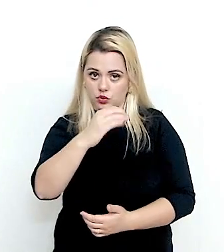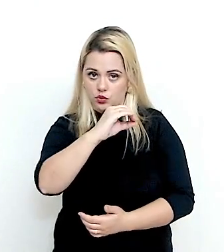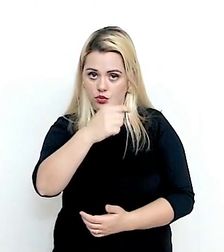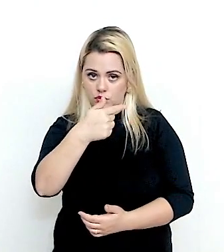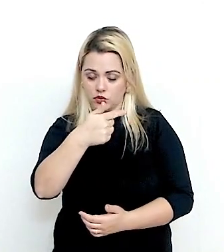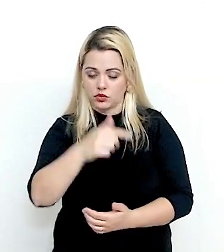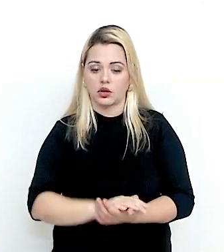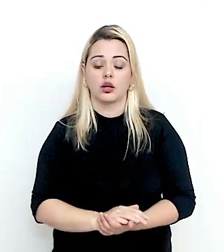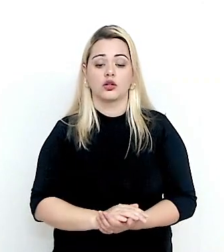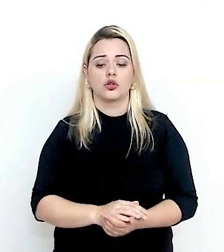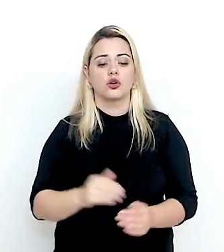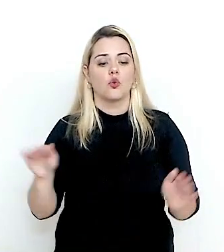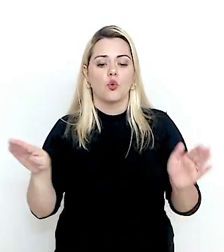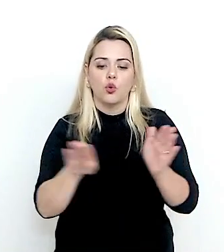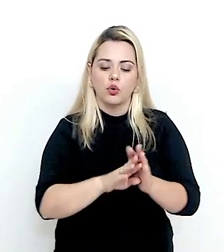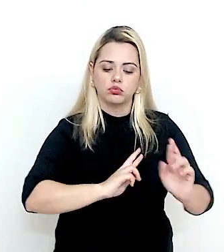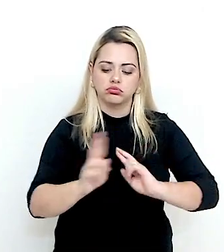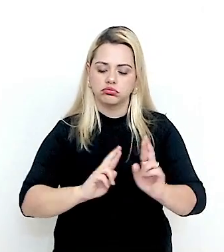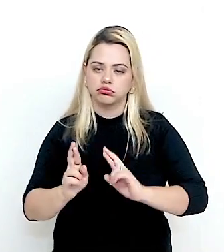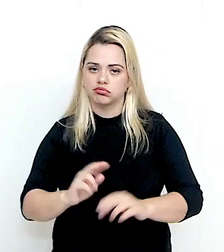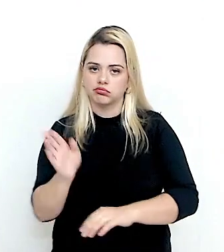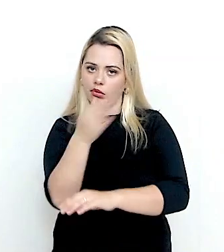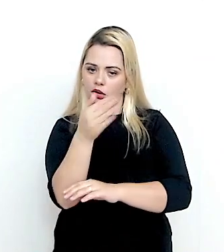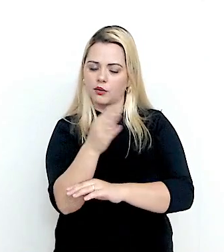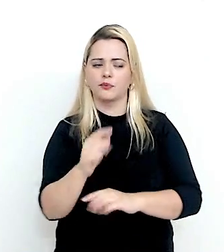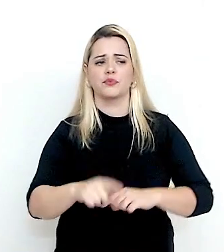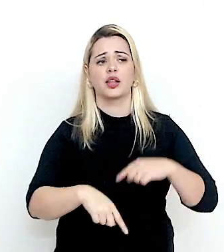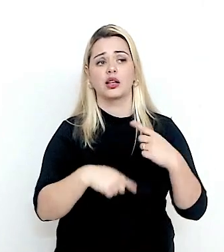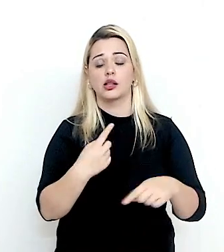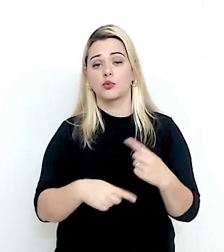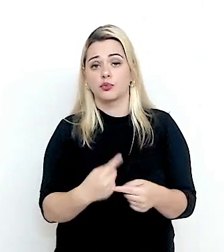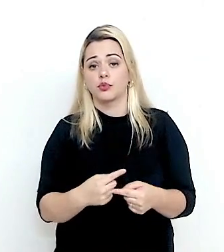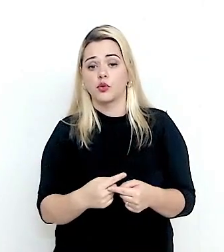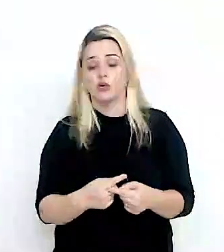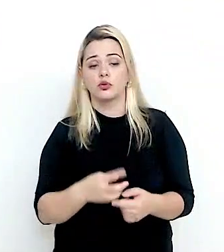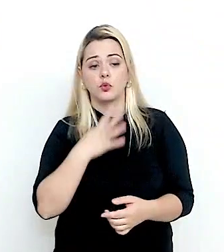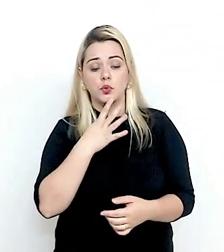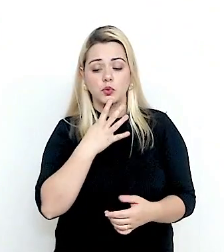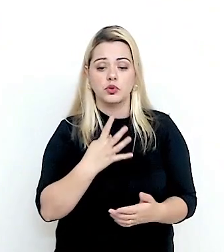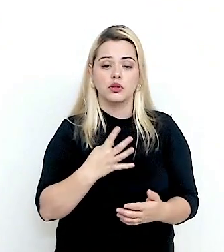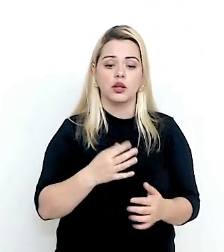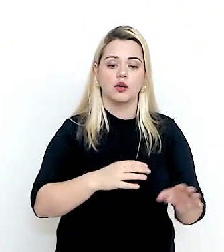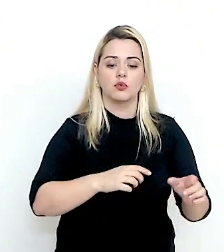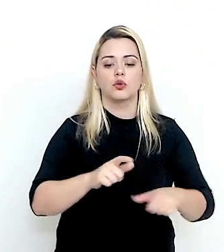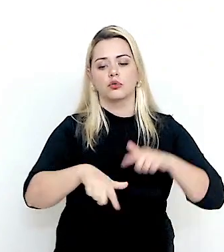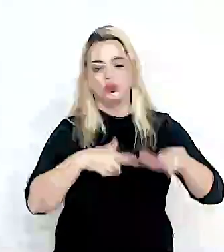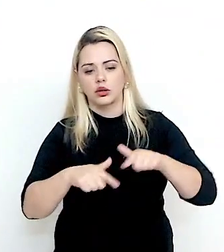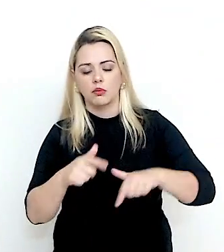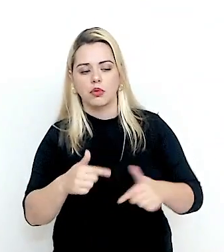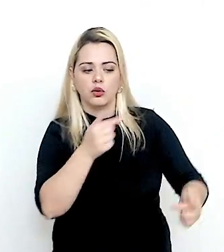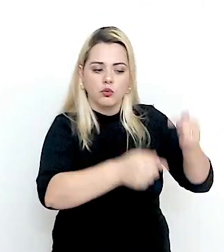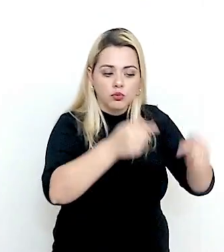intensificação das nossas relações diplomáticas. Em 2007, estabelecemos um mecanismo regular de consultas